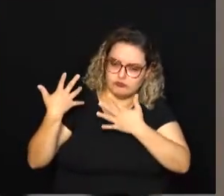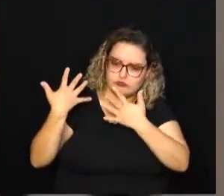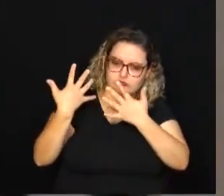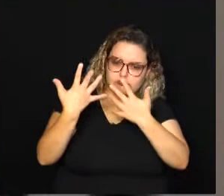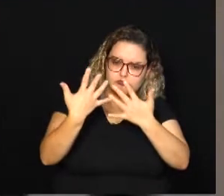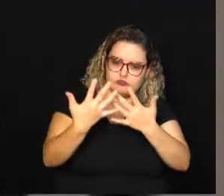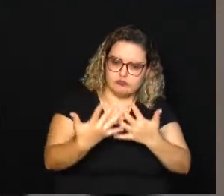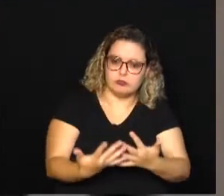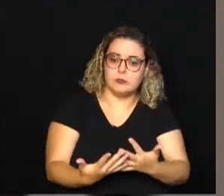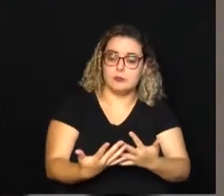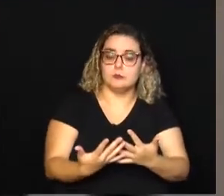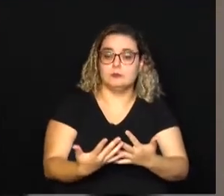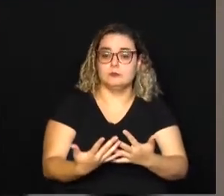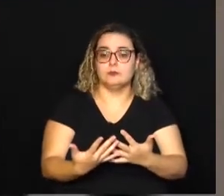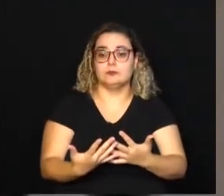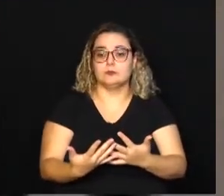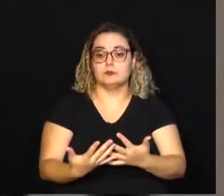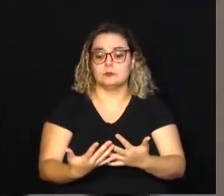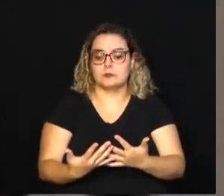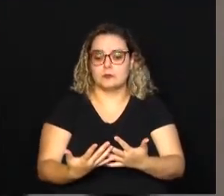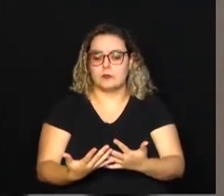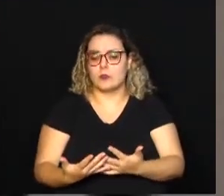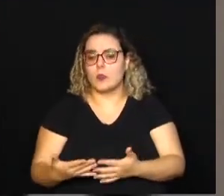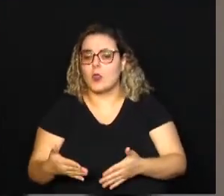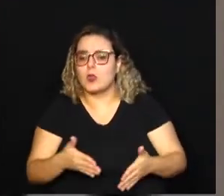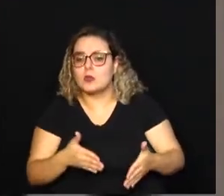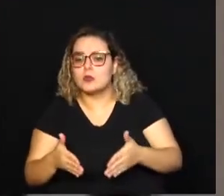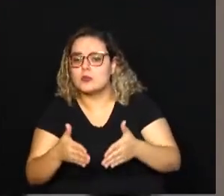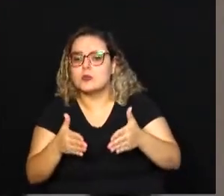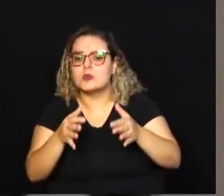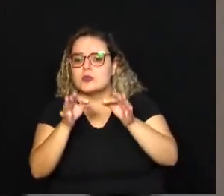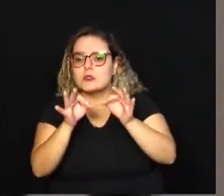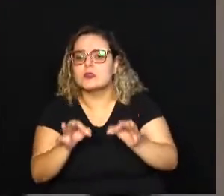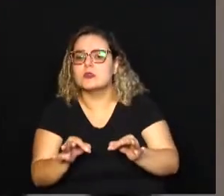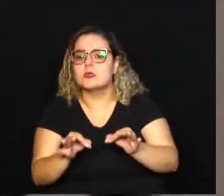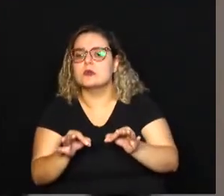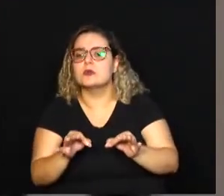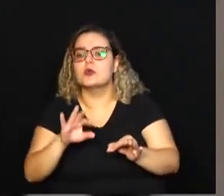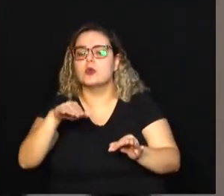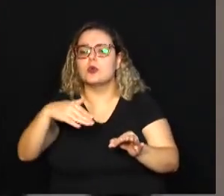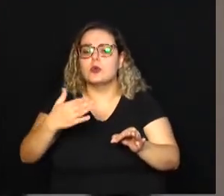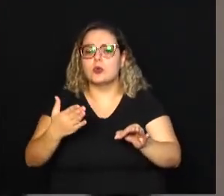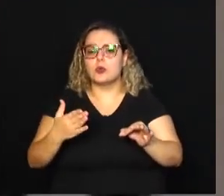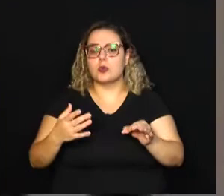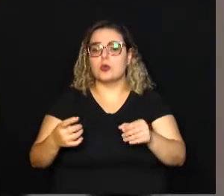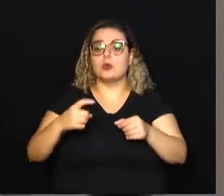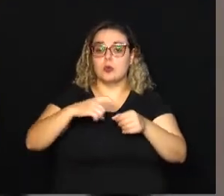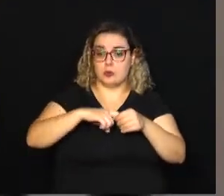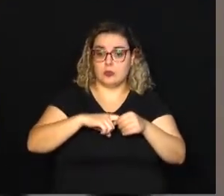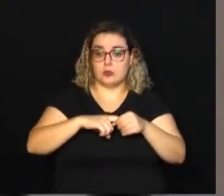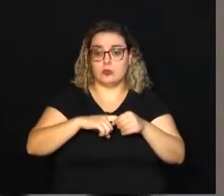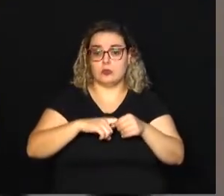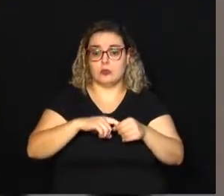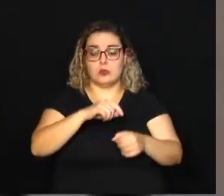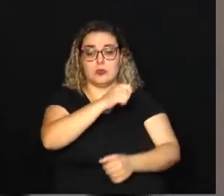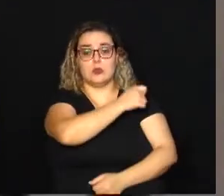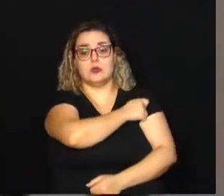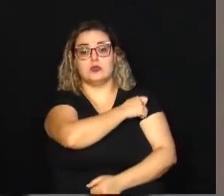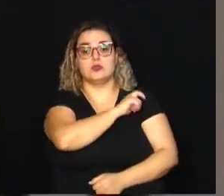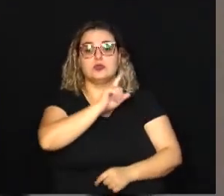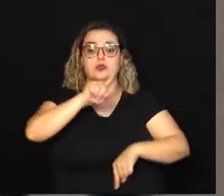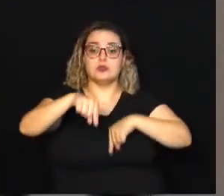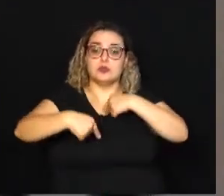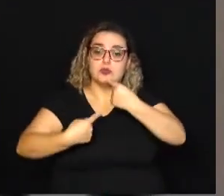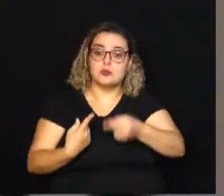se formando dentro dessa direção, para que quando voltasse a aula, de fato, eles tivessem um outro instrumento que